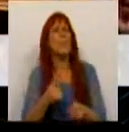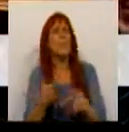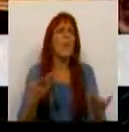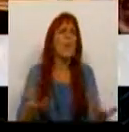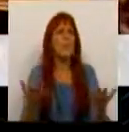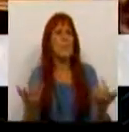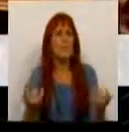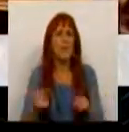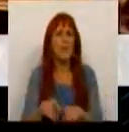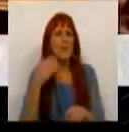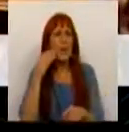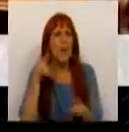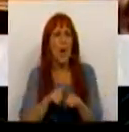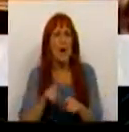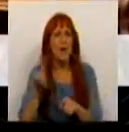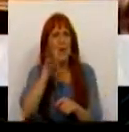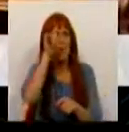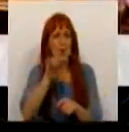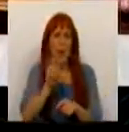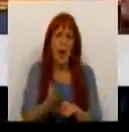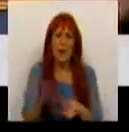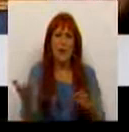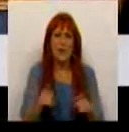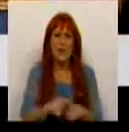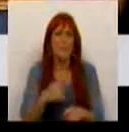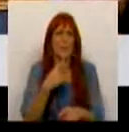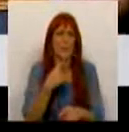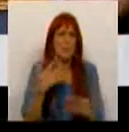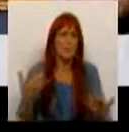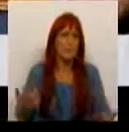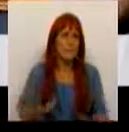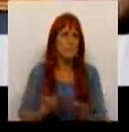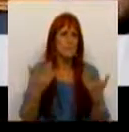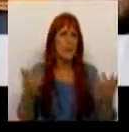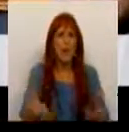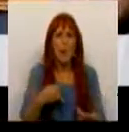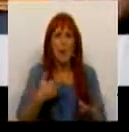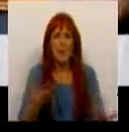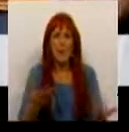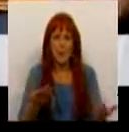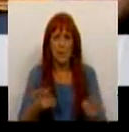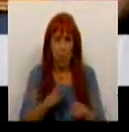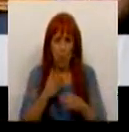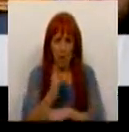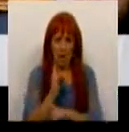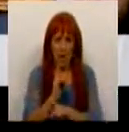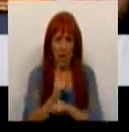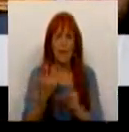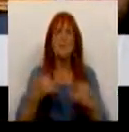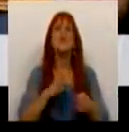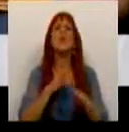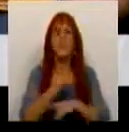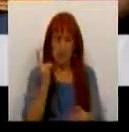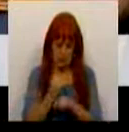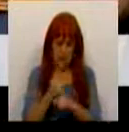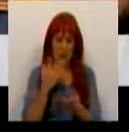hoje em dia acho que esta questão, por muito preocupante que continue a ser, mas continua a